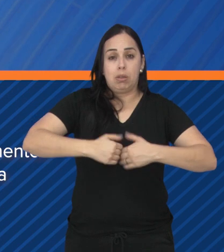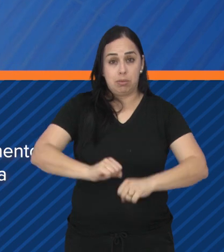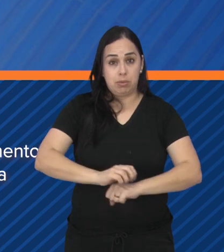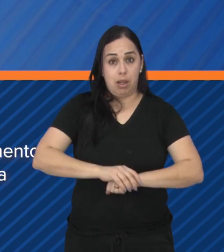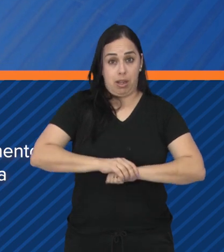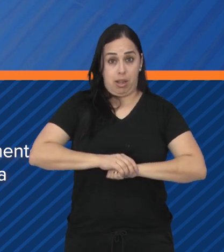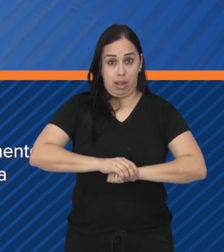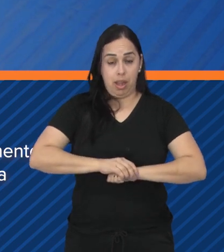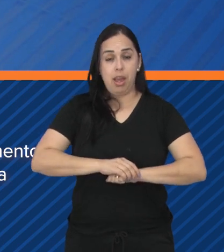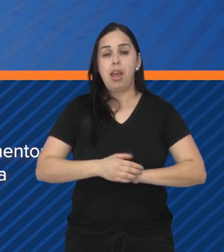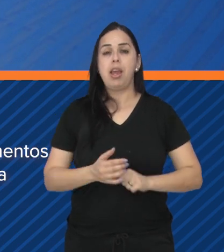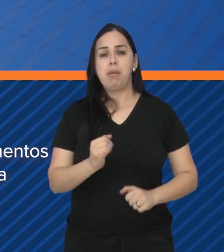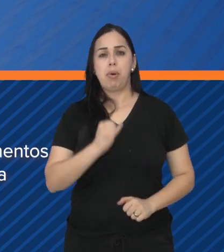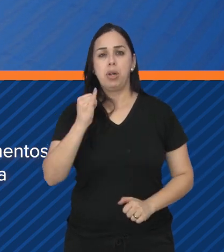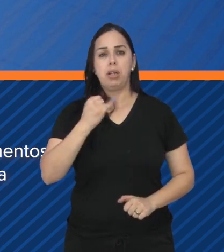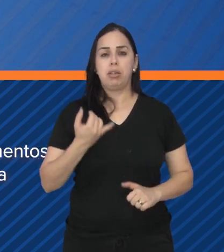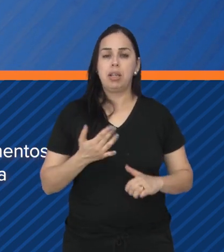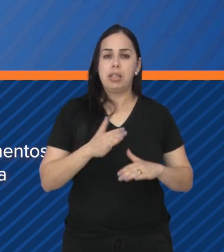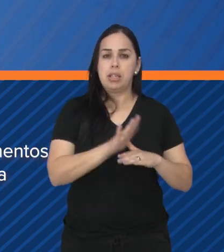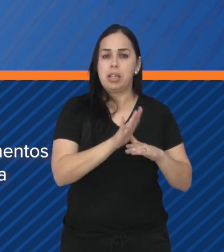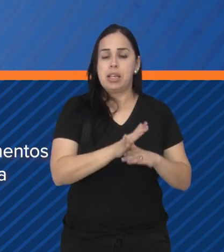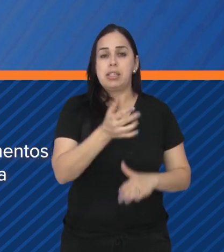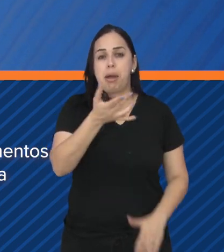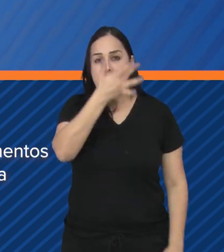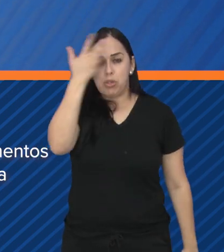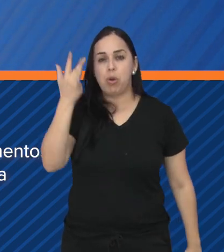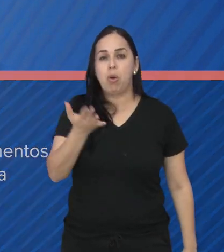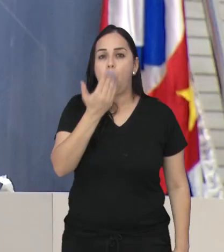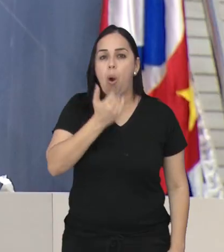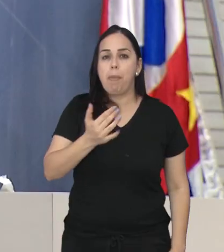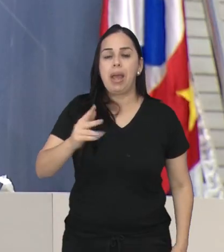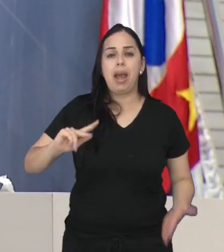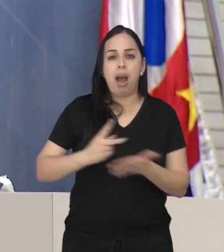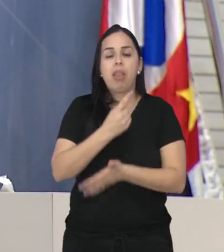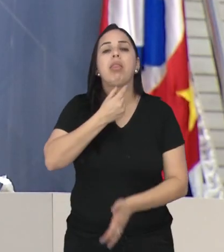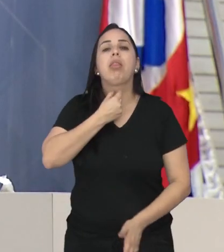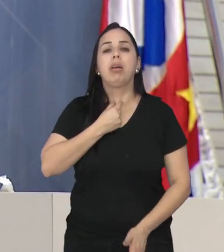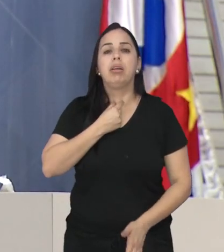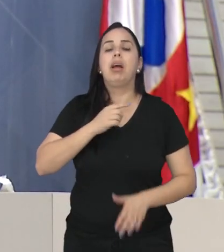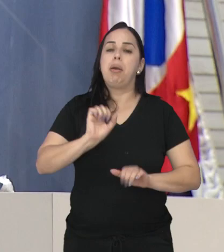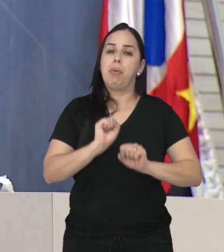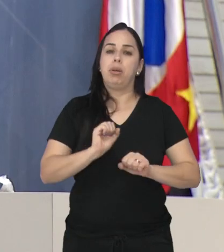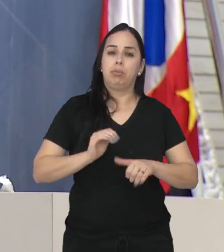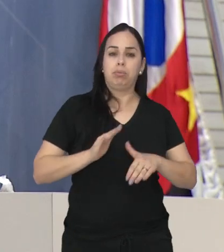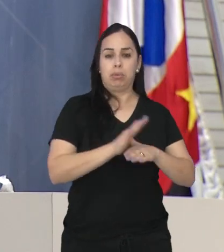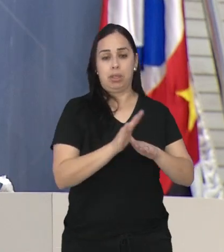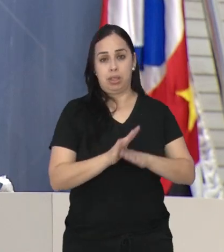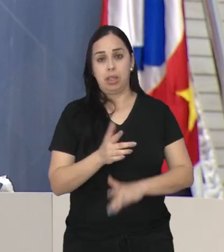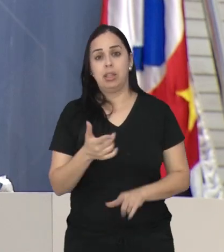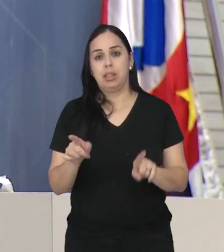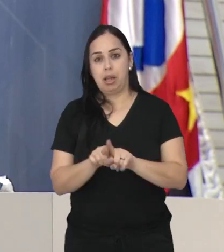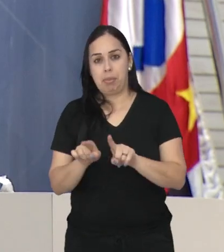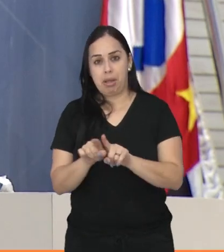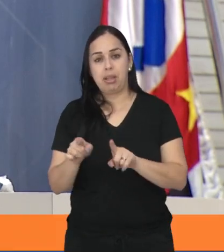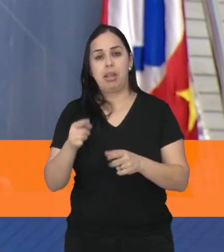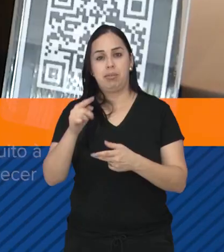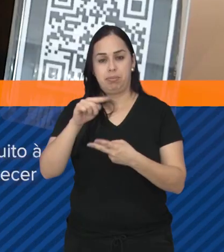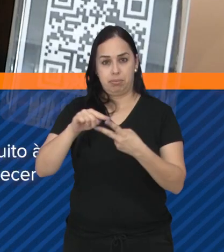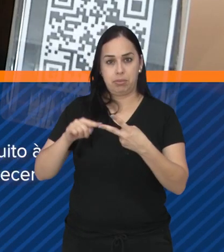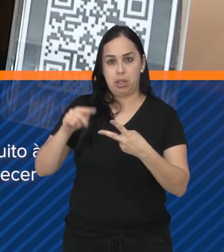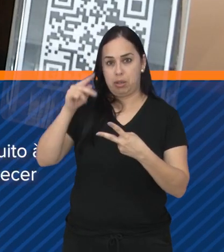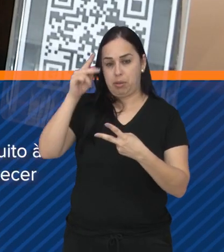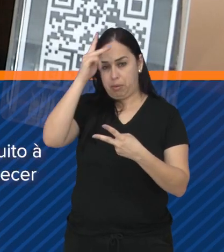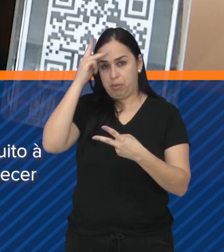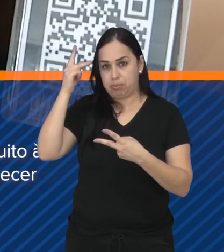Heimlich, importante no auxílio de casos de asfixia por comida. O vereador Fernando Petit também tem 2 projetos na pauta.